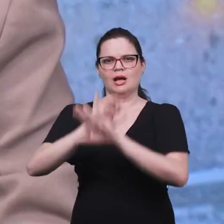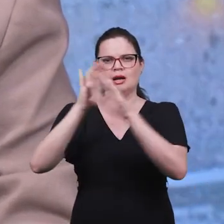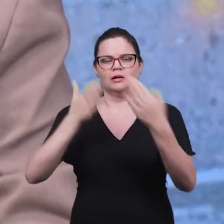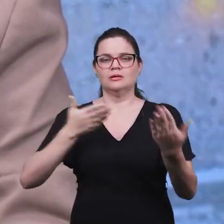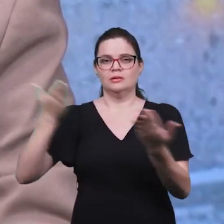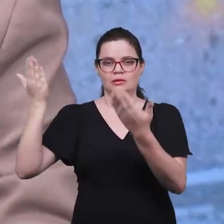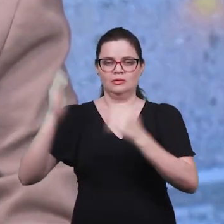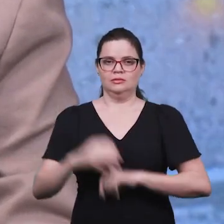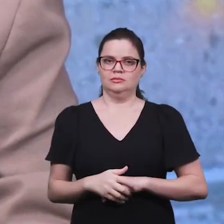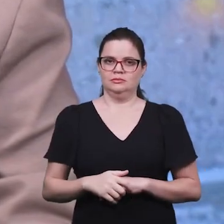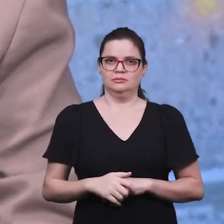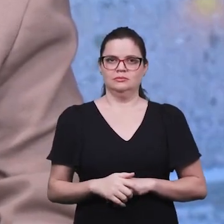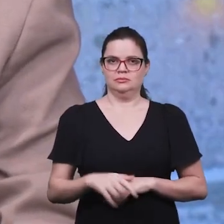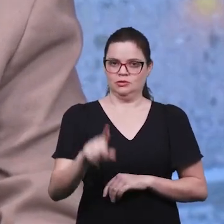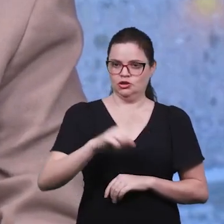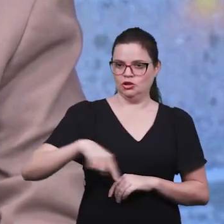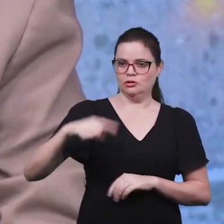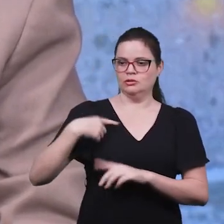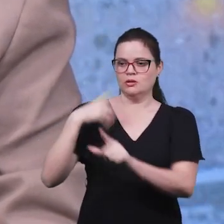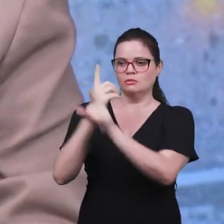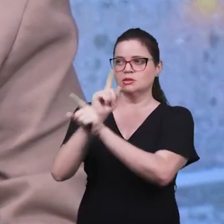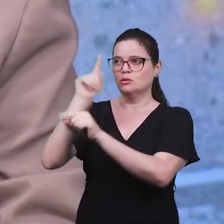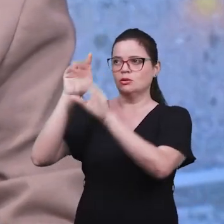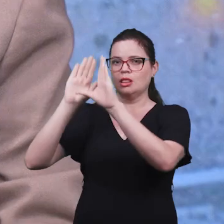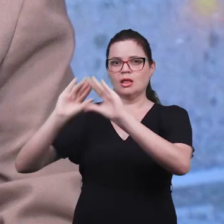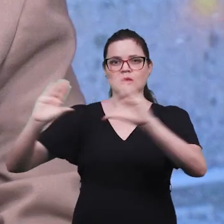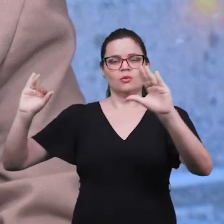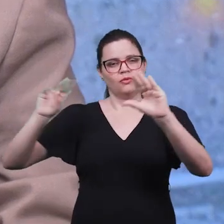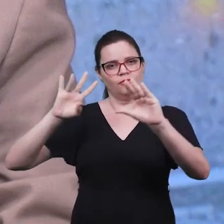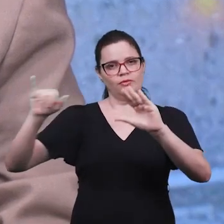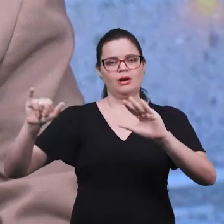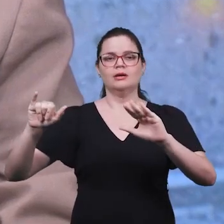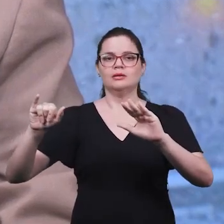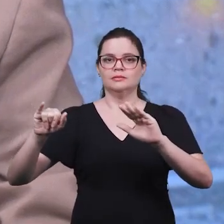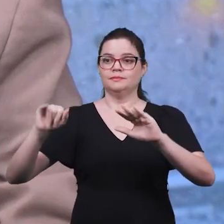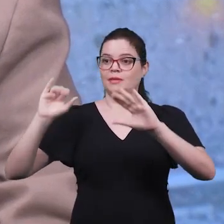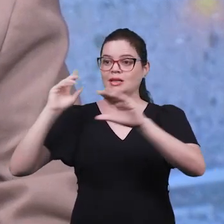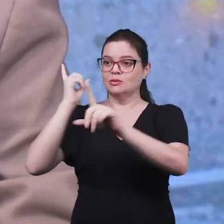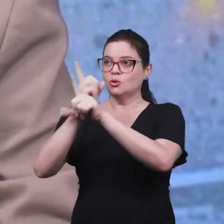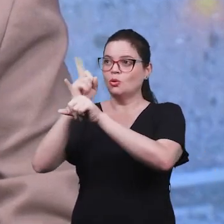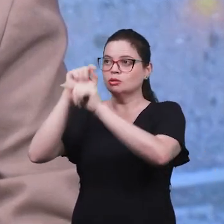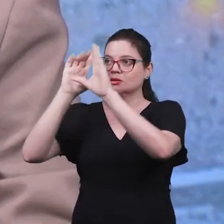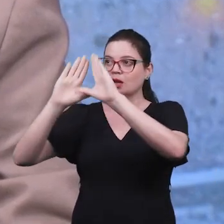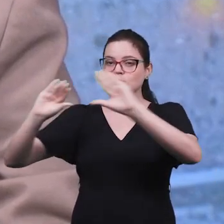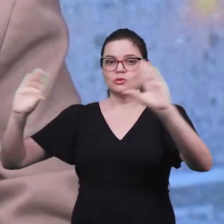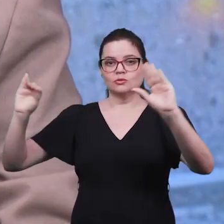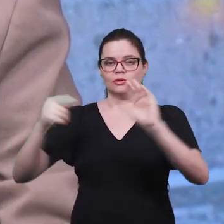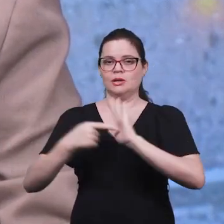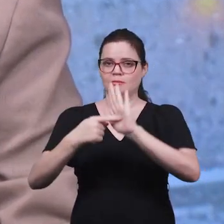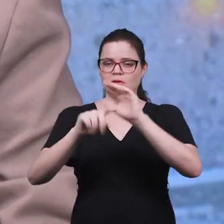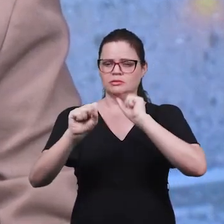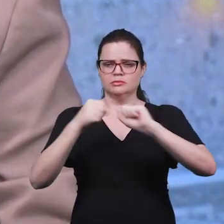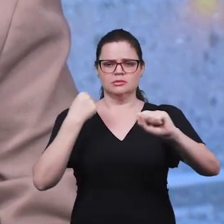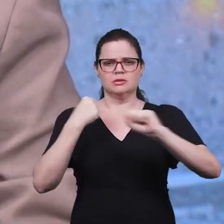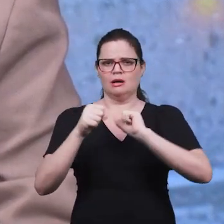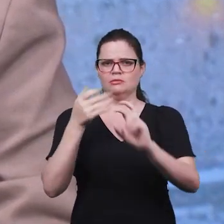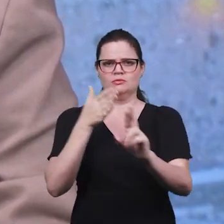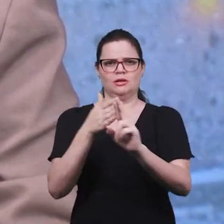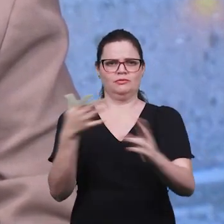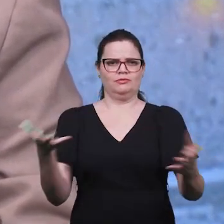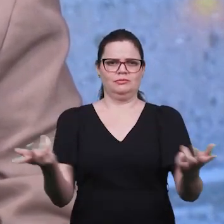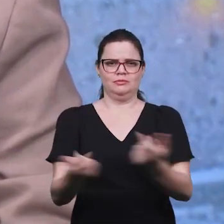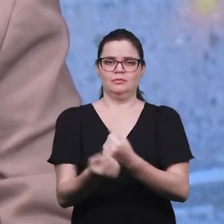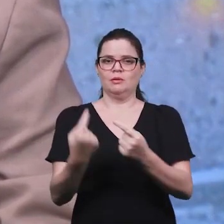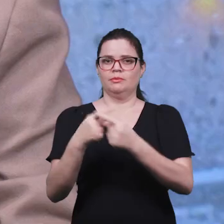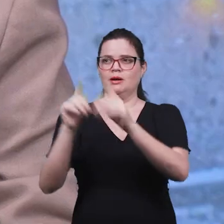que nós vamos ter um encontro com Ele nas nuvens. E naquele encontro é uma referência do Salmo aqui maravilhosa,